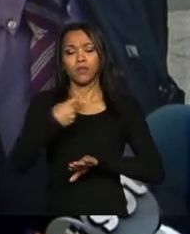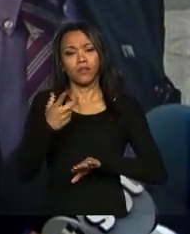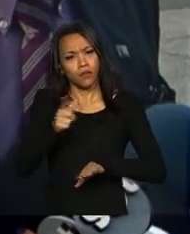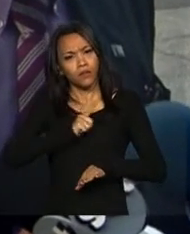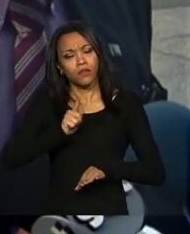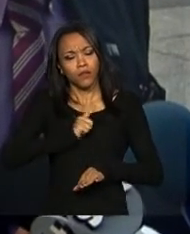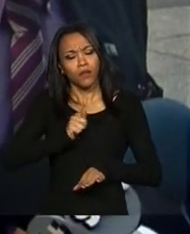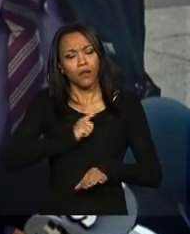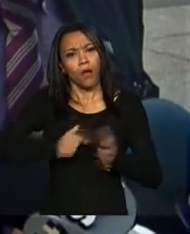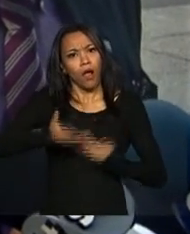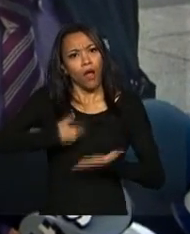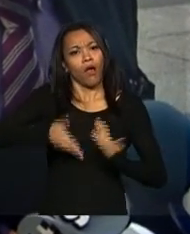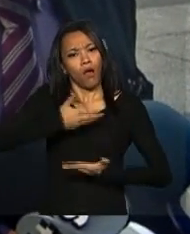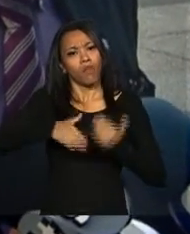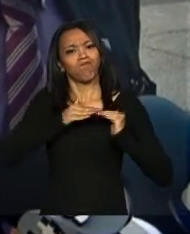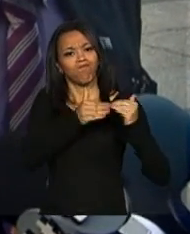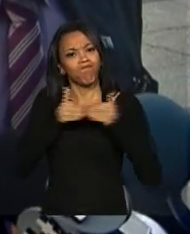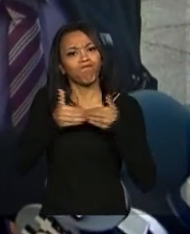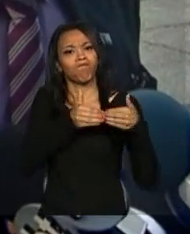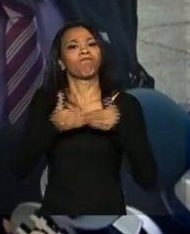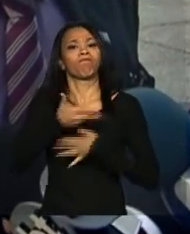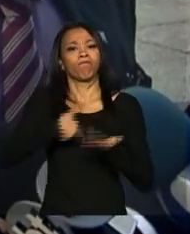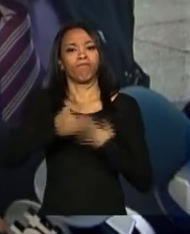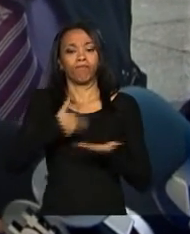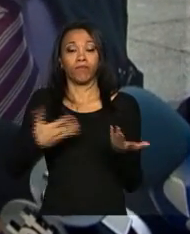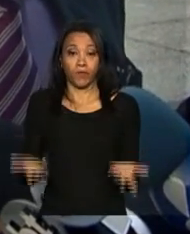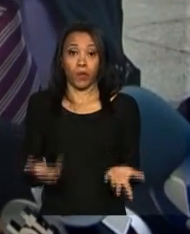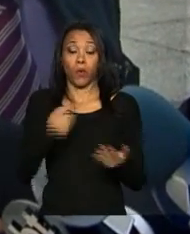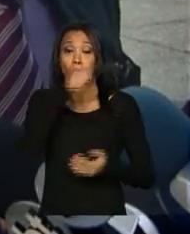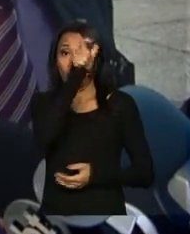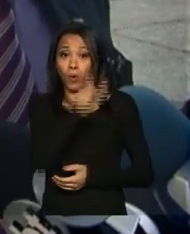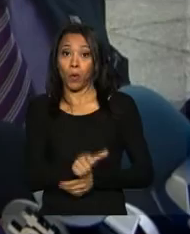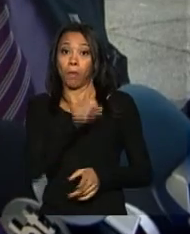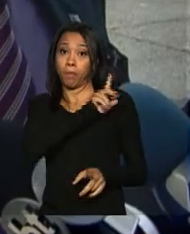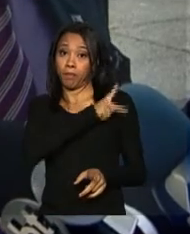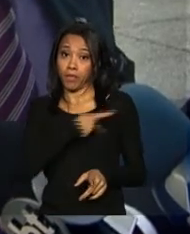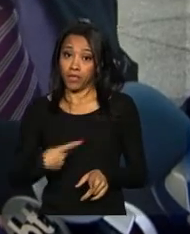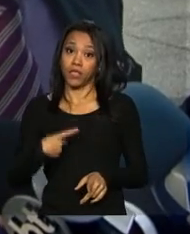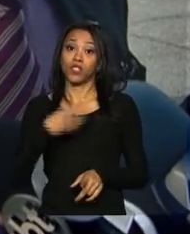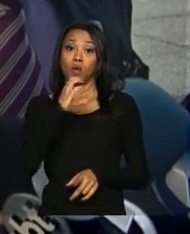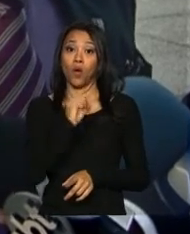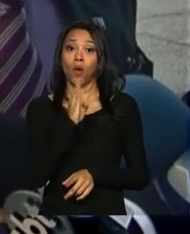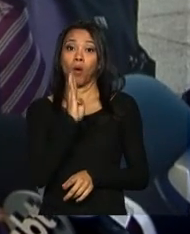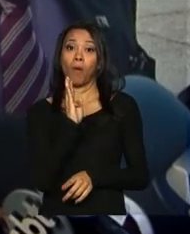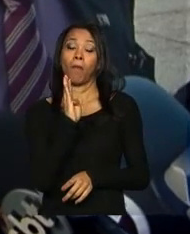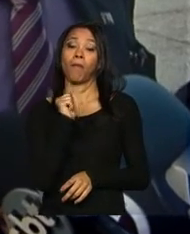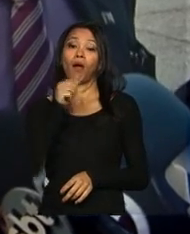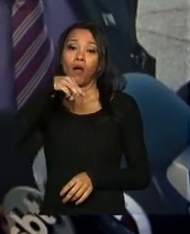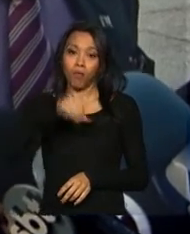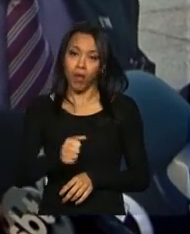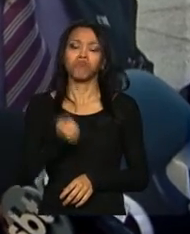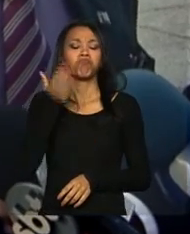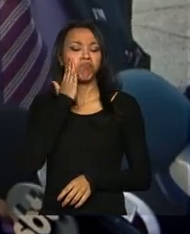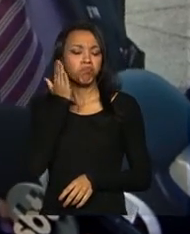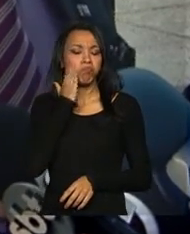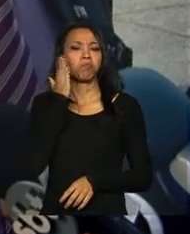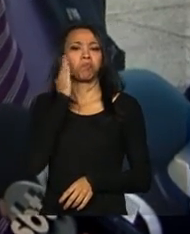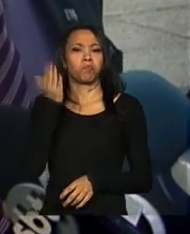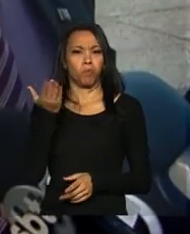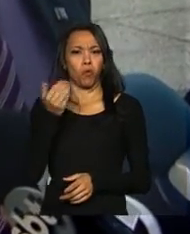relação mais intensa. O presidente Obama reconheceu a importância do Brasil no cenário internacional,